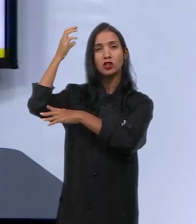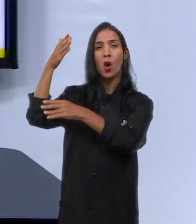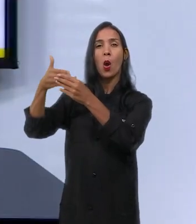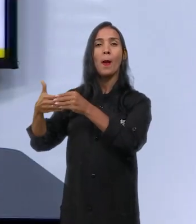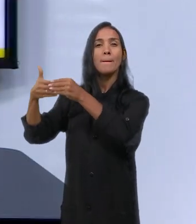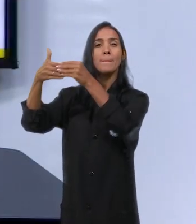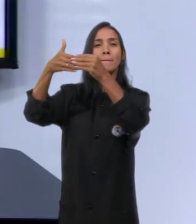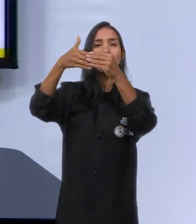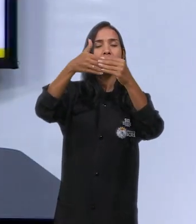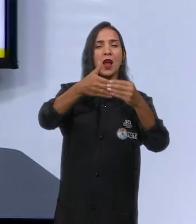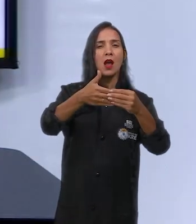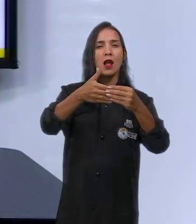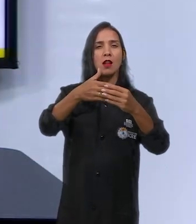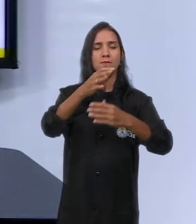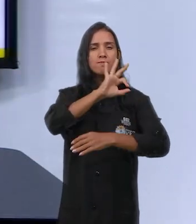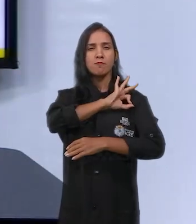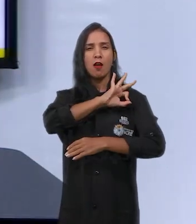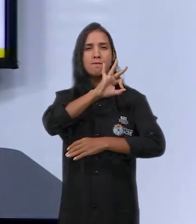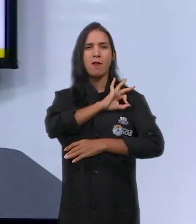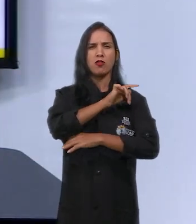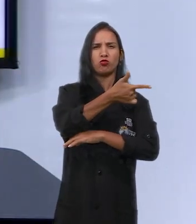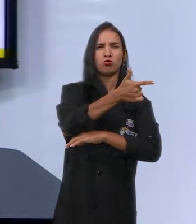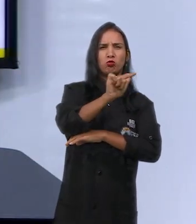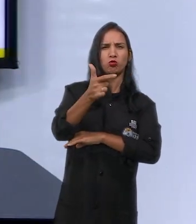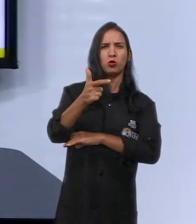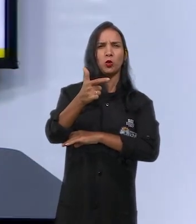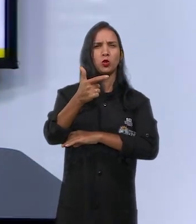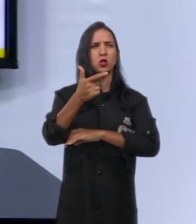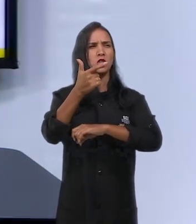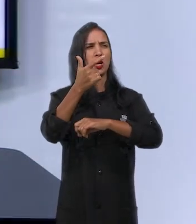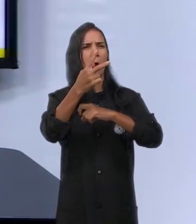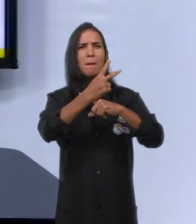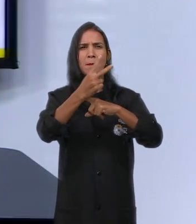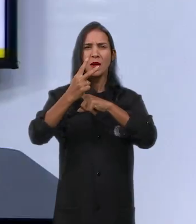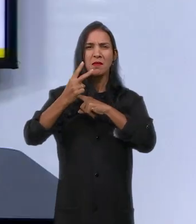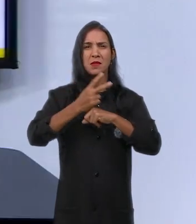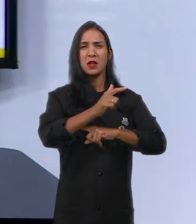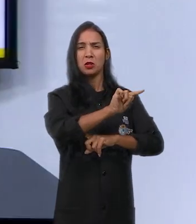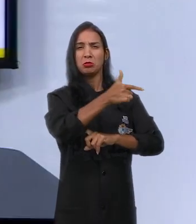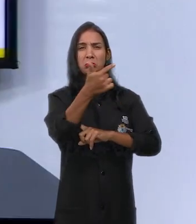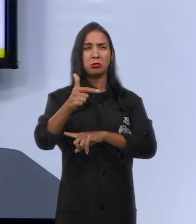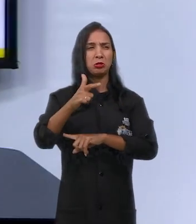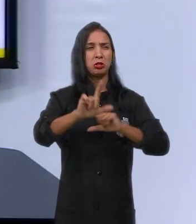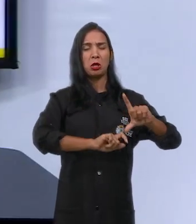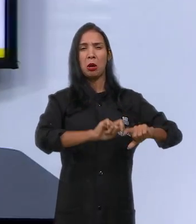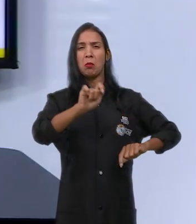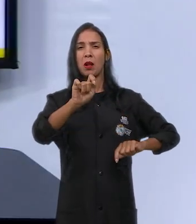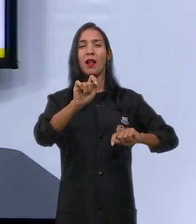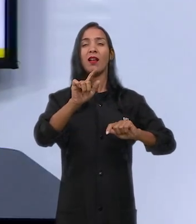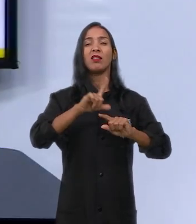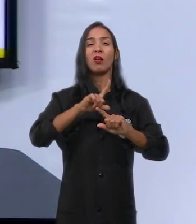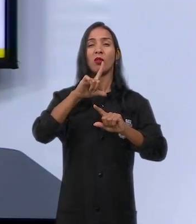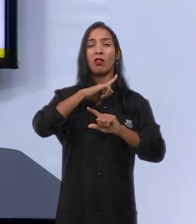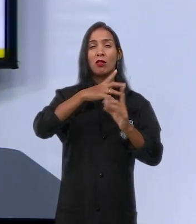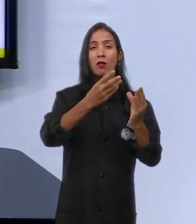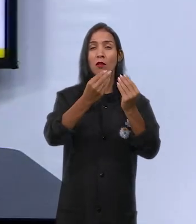para o campo de batalha sem aparelhagem, sem treinamento, e é um desastre. Muitos